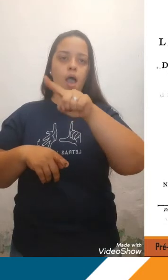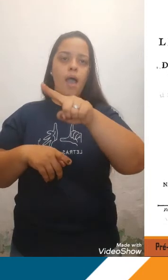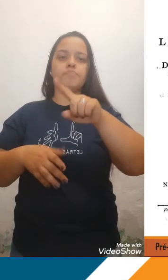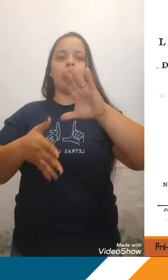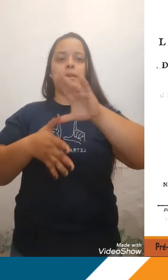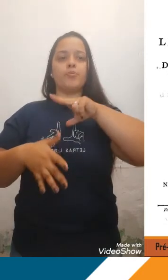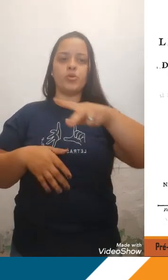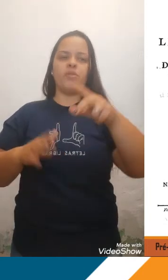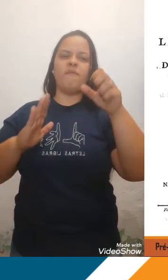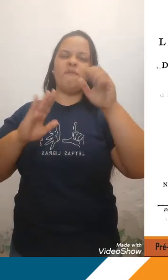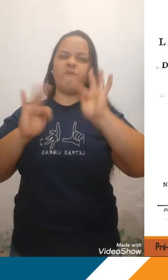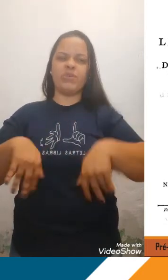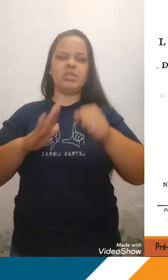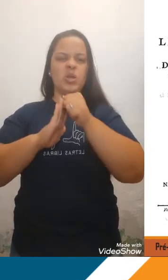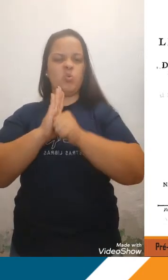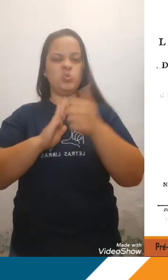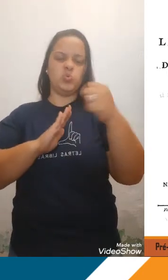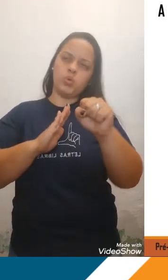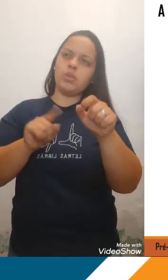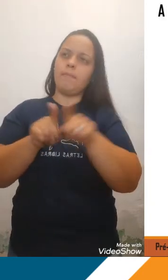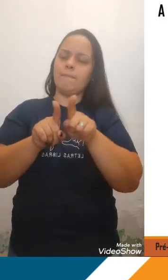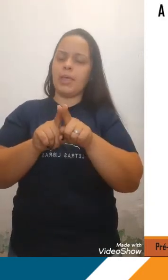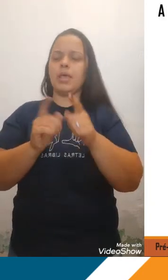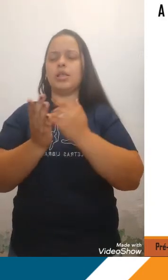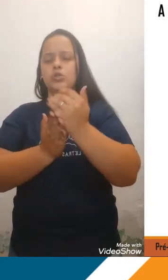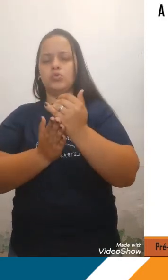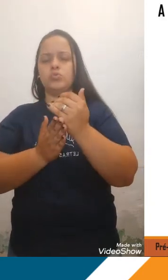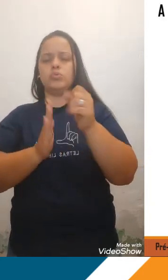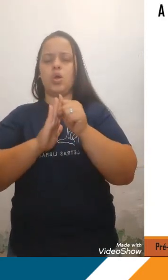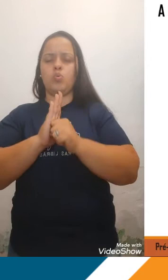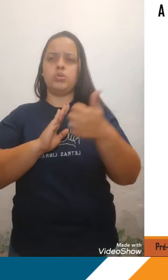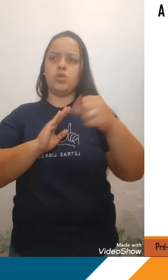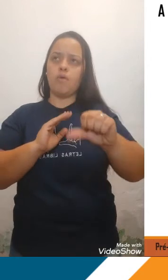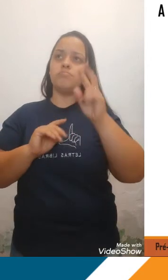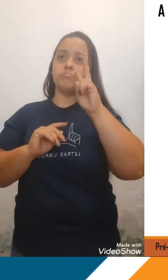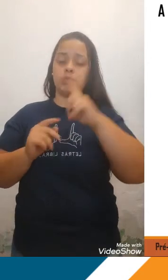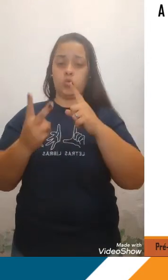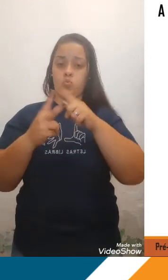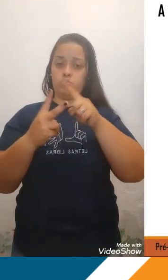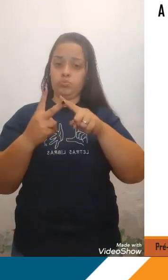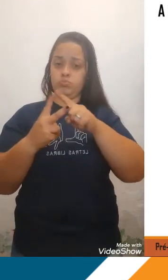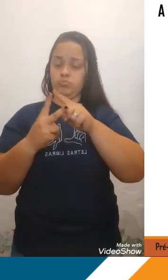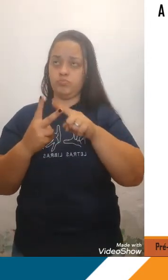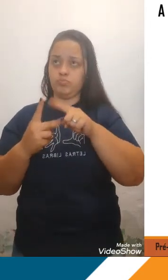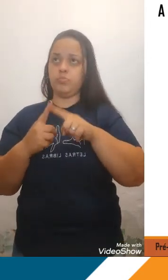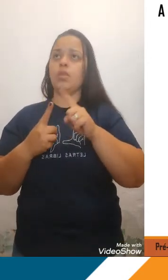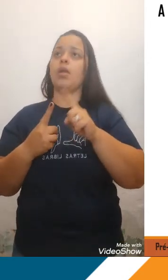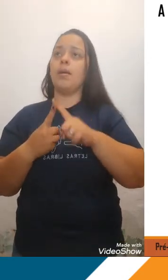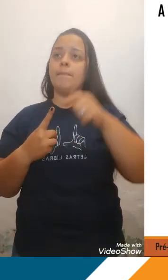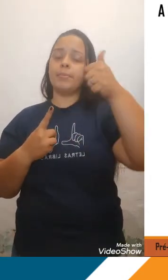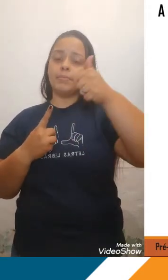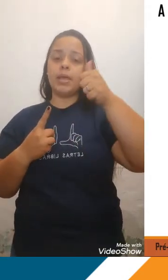final do século XVIII e início do XIX. Veremos nesta aula duas principais inconfidências. A primeira delas é